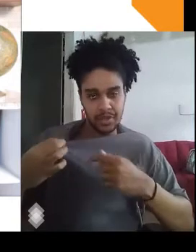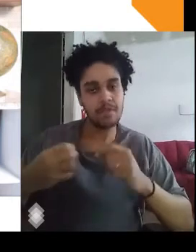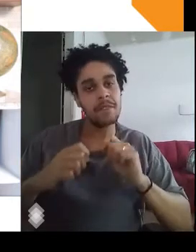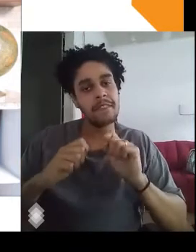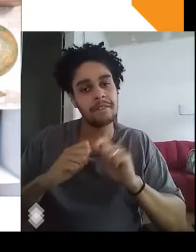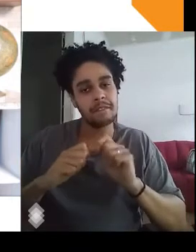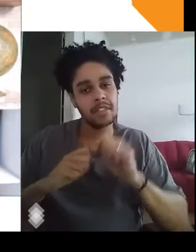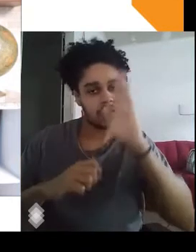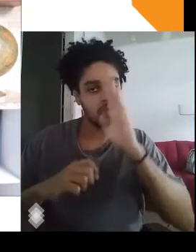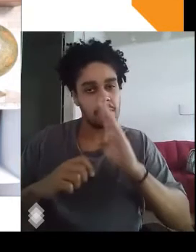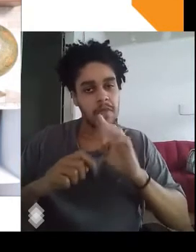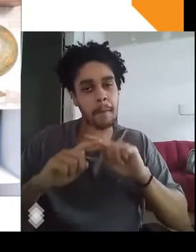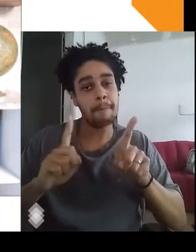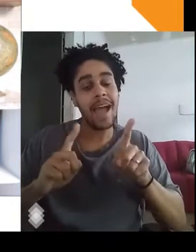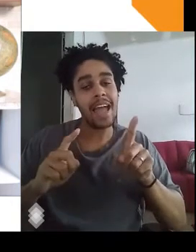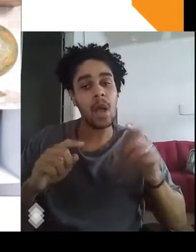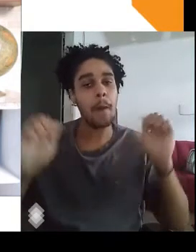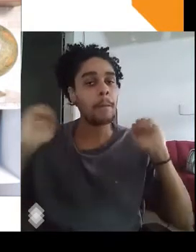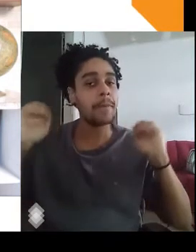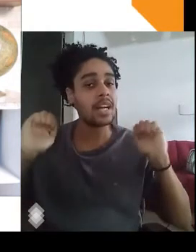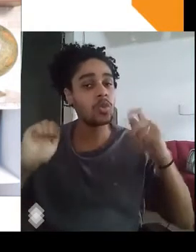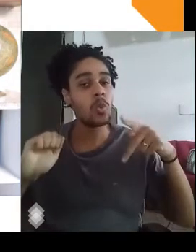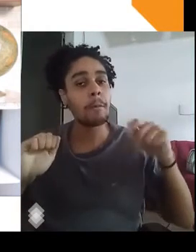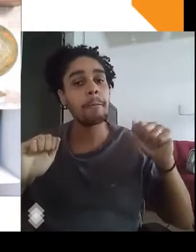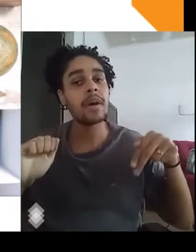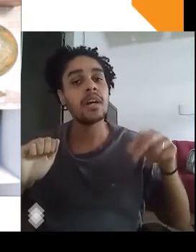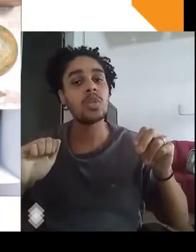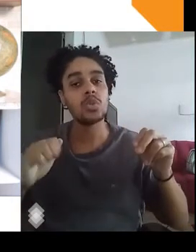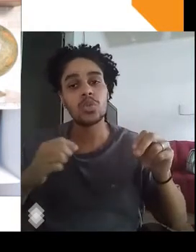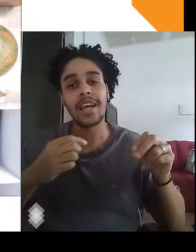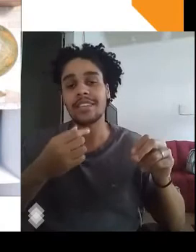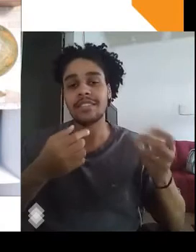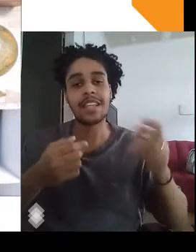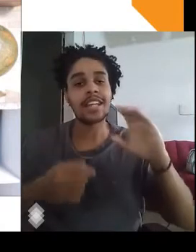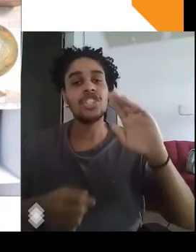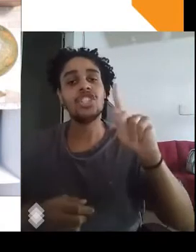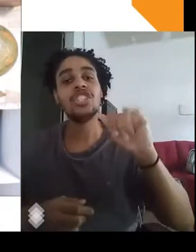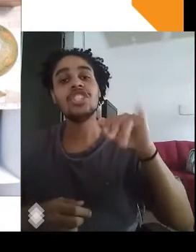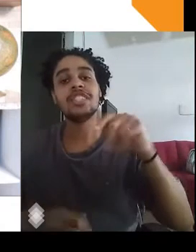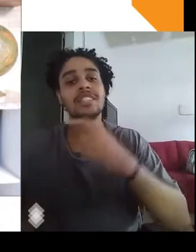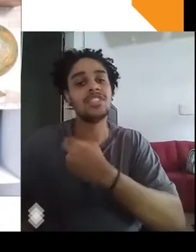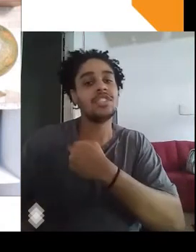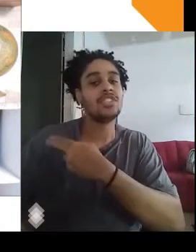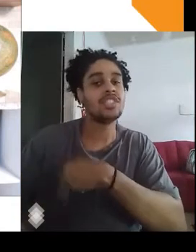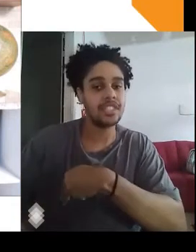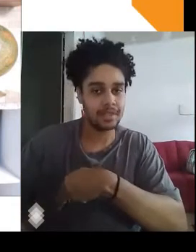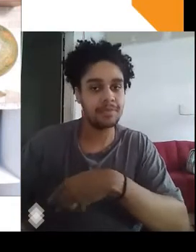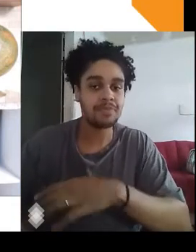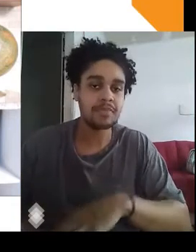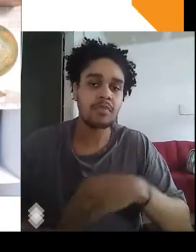tecido foi fabricado, a camisa foi produzida no Brasil, mas o tecido veio da China. né? A câmera que está sendo